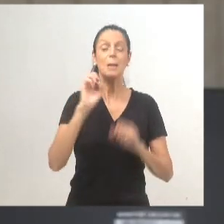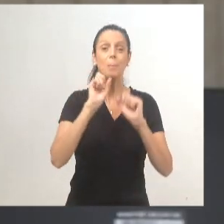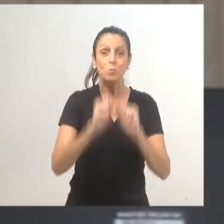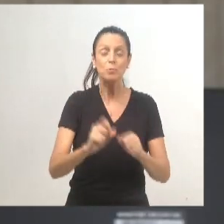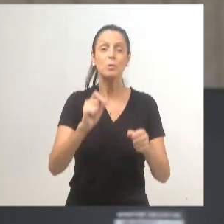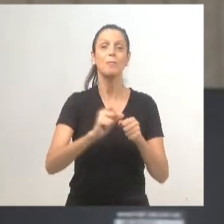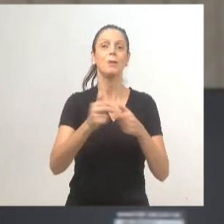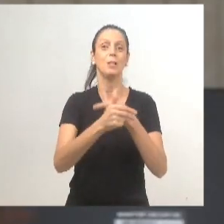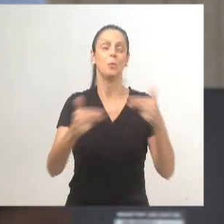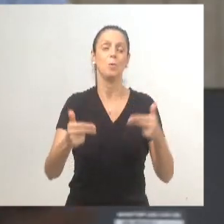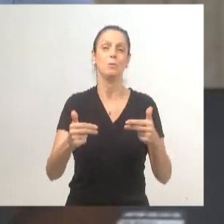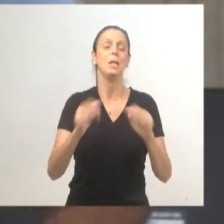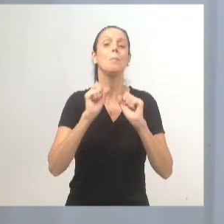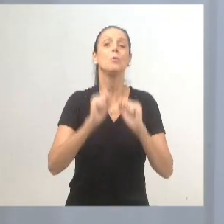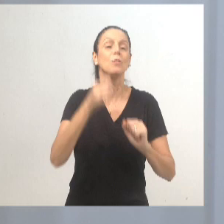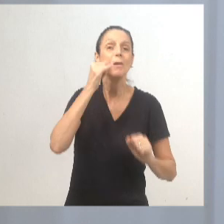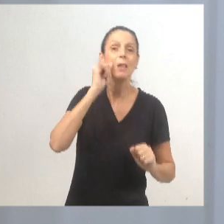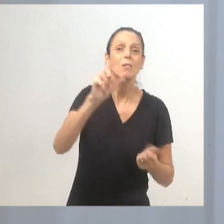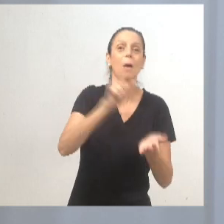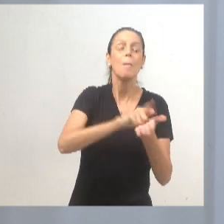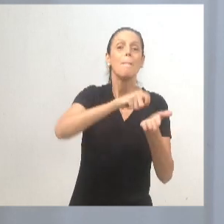momento.